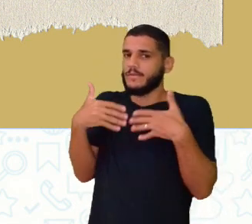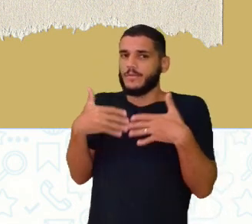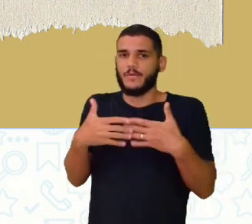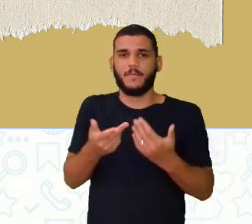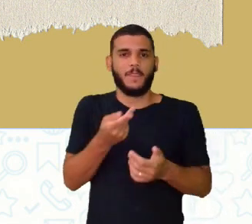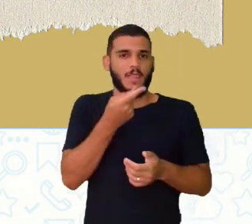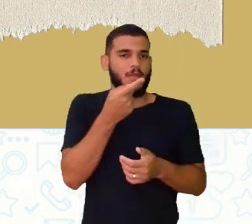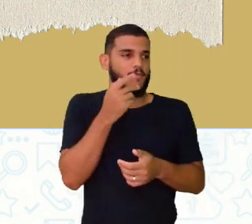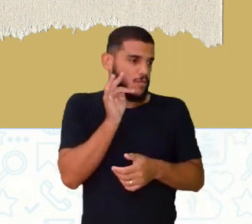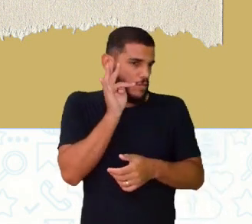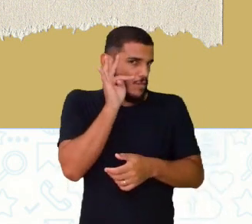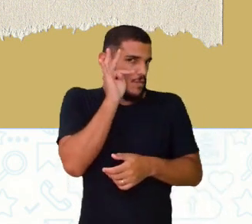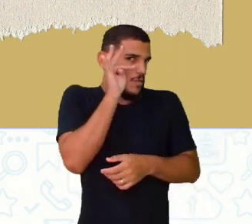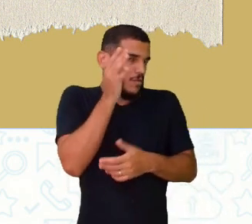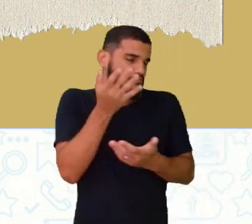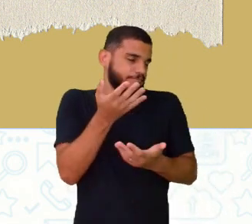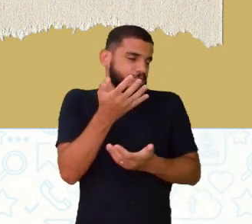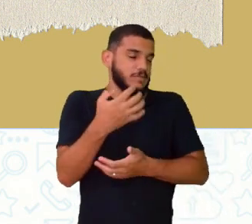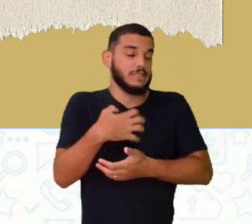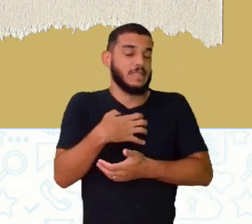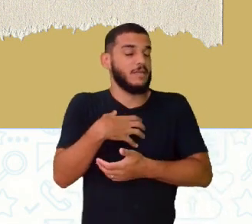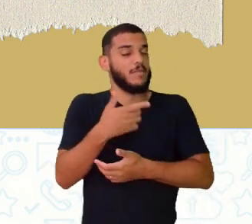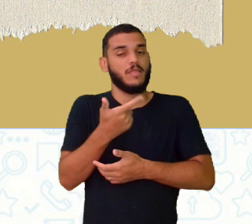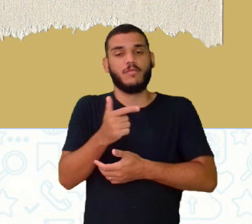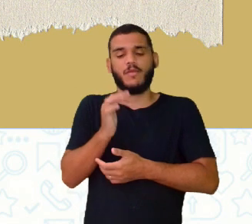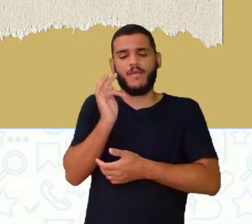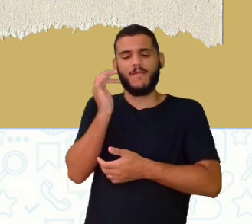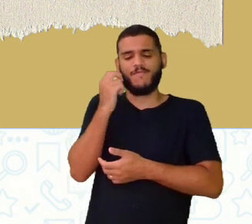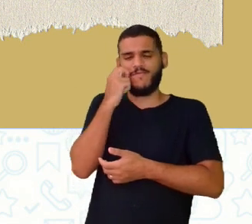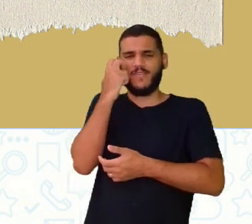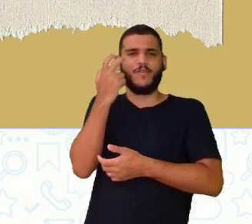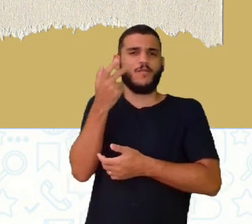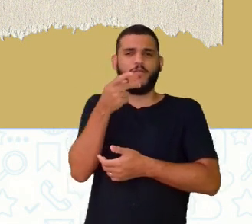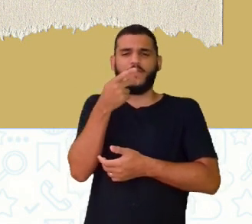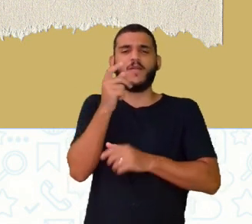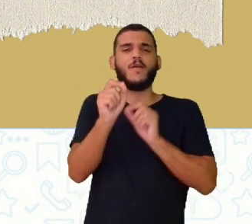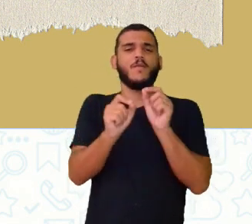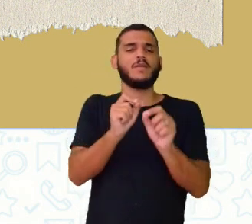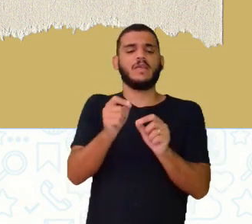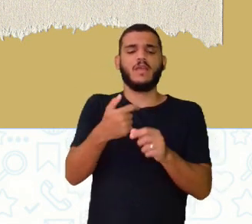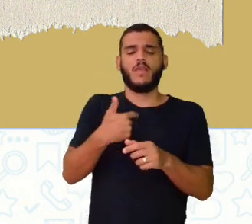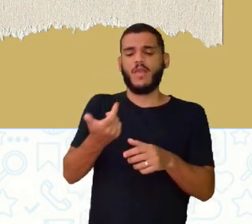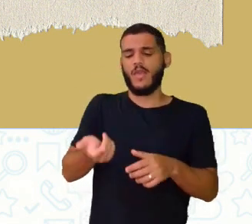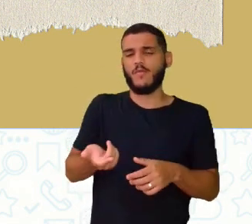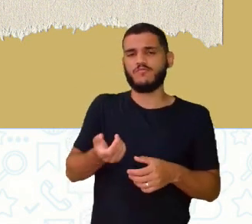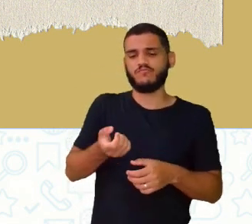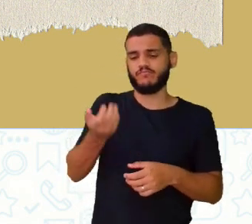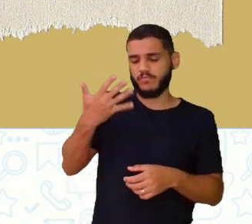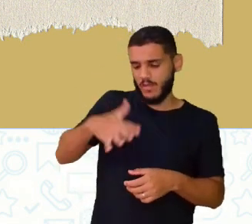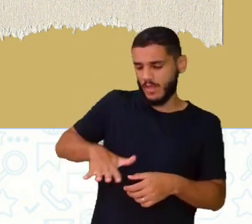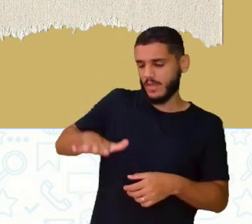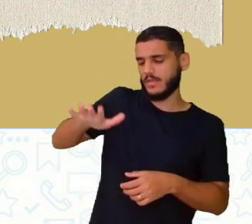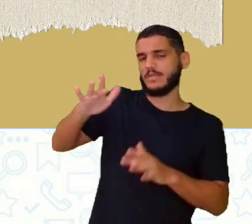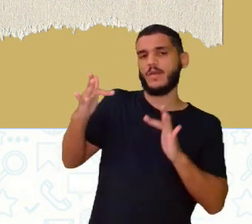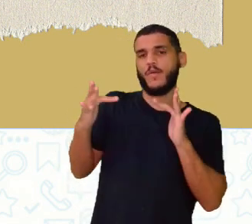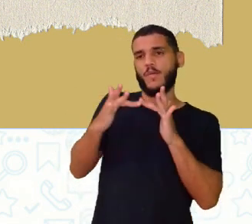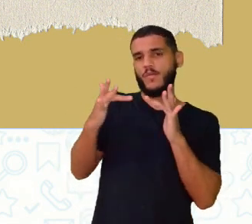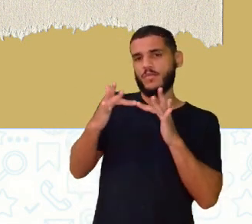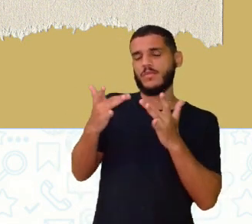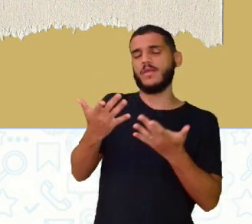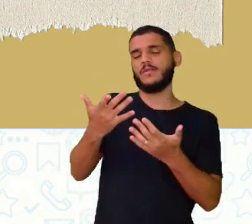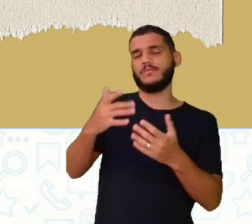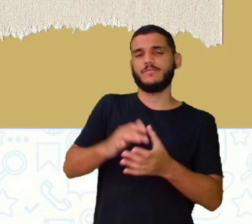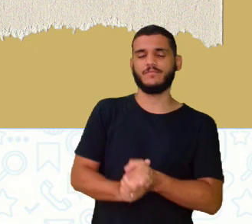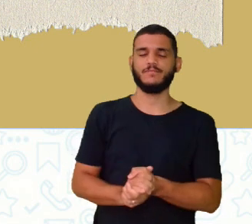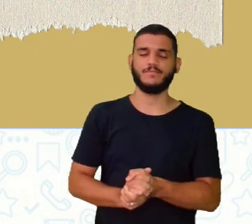sem nenhum pudor, eu não tenho nenhum sentimento de vergonha, me dizer que cresci, não é? Em contato, isso é a fala de Manuel de